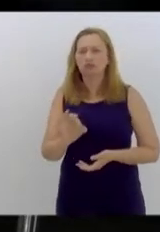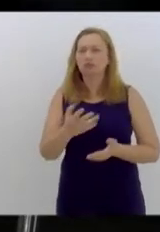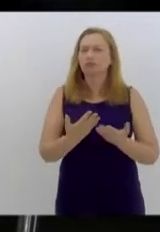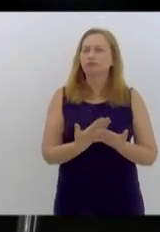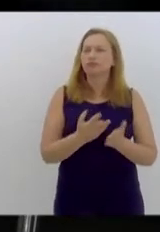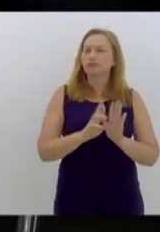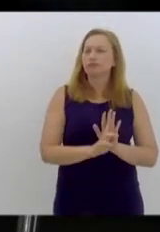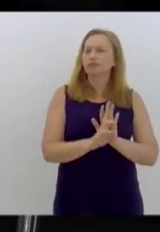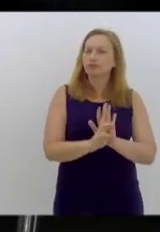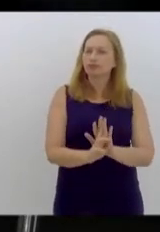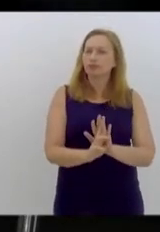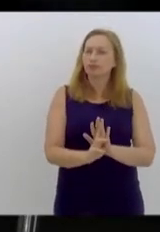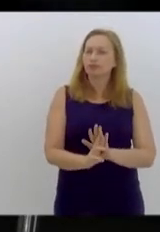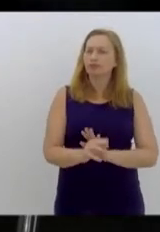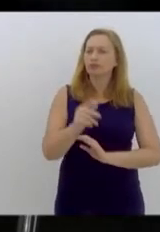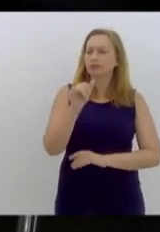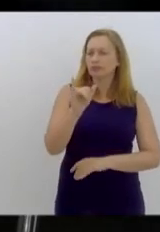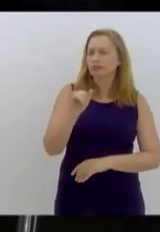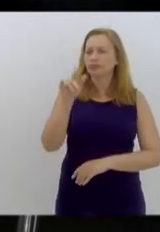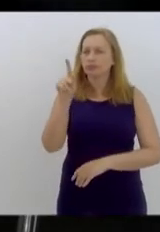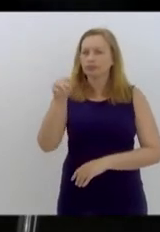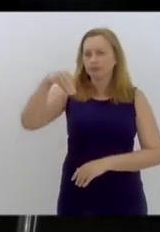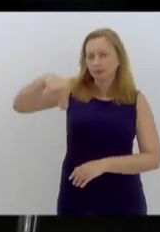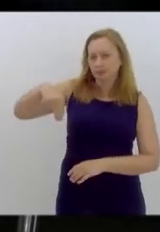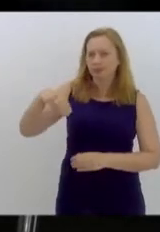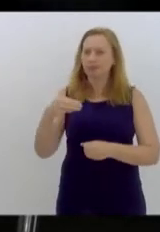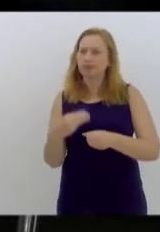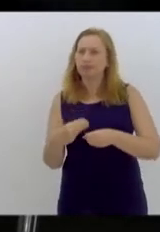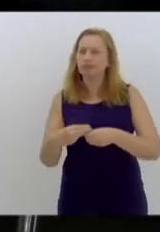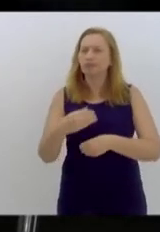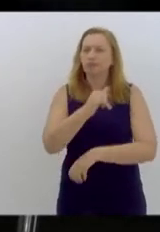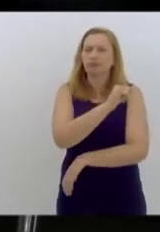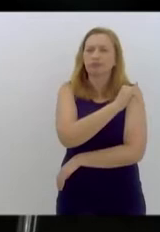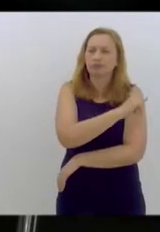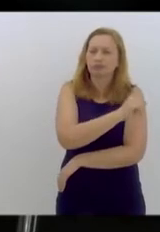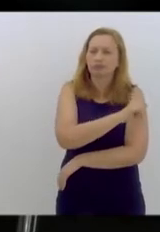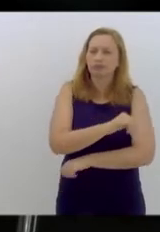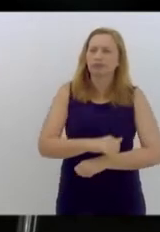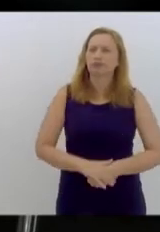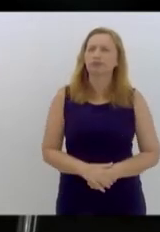a média do IPM do município do Rio de Janeiro, de